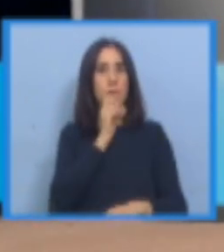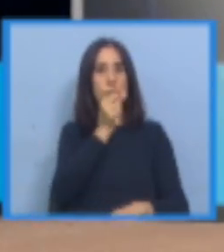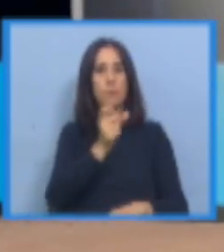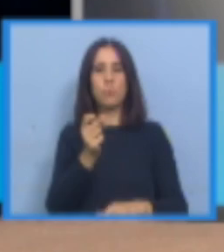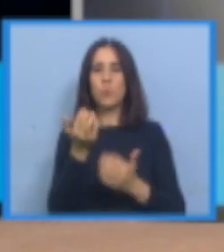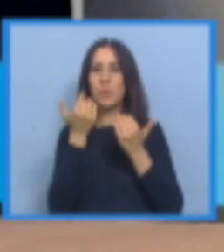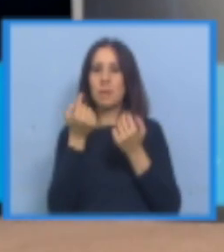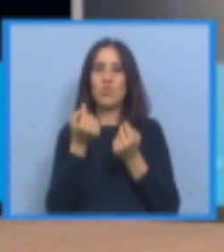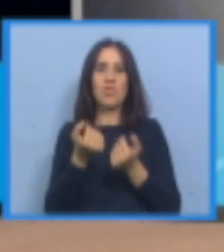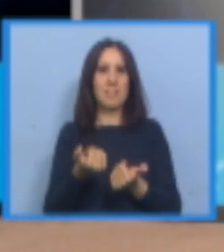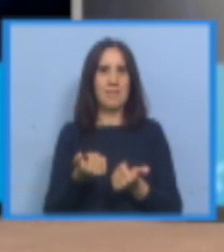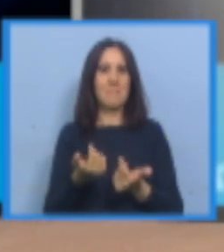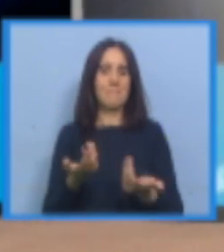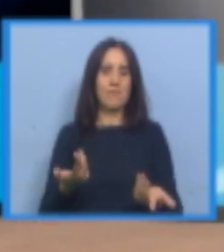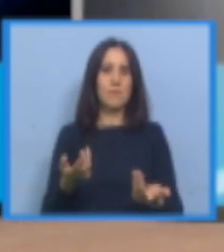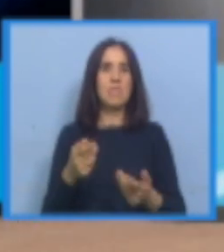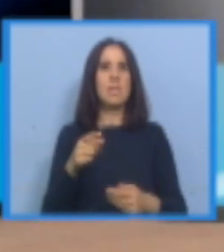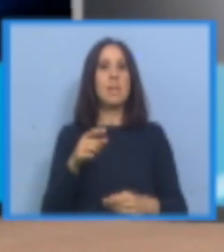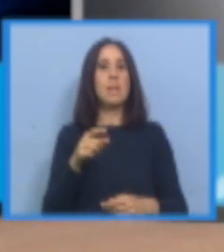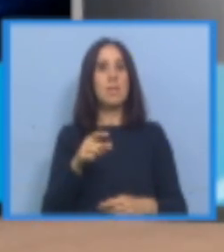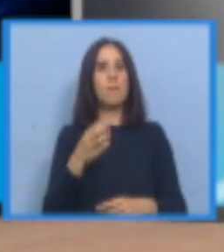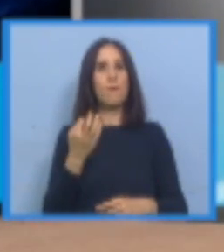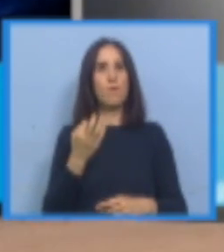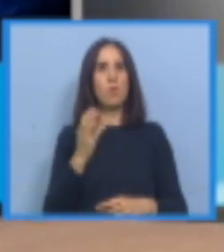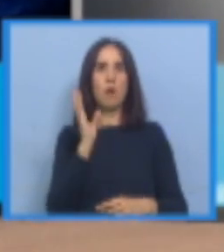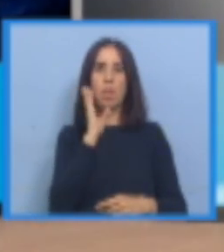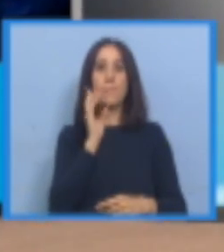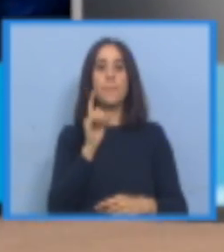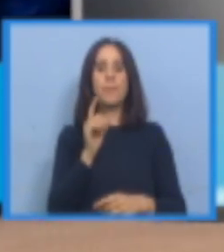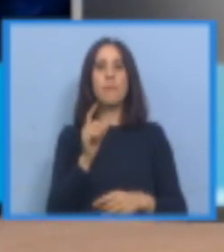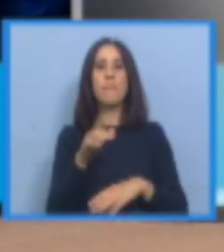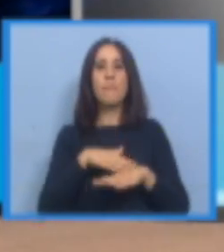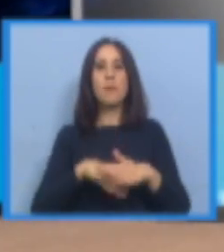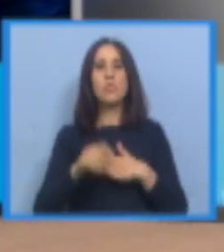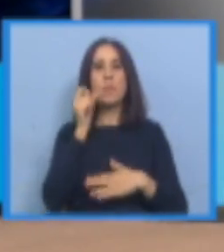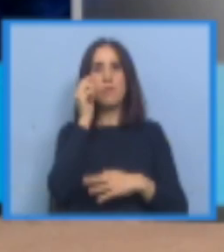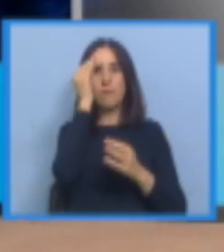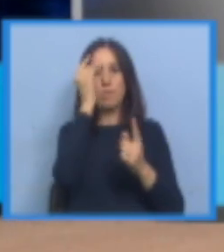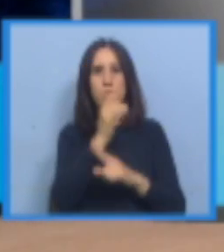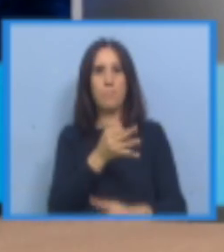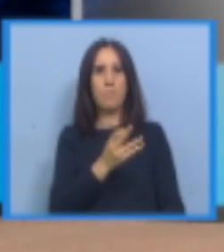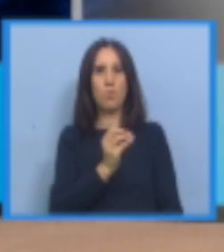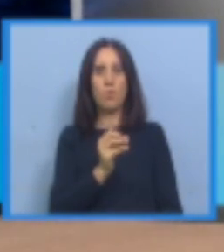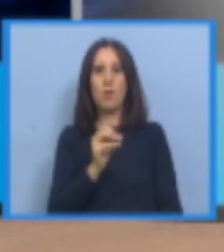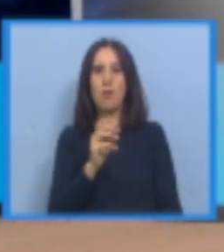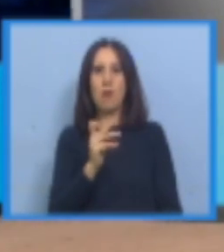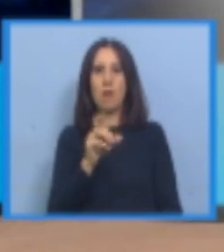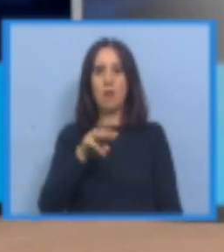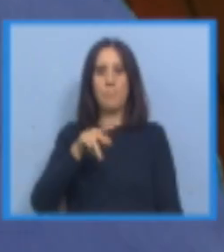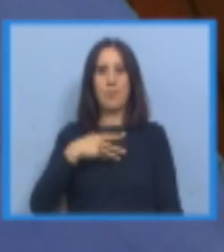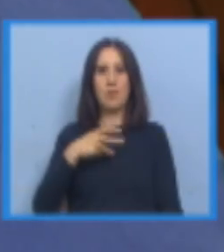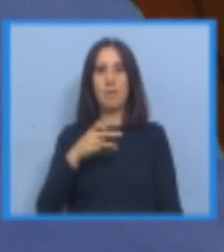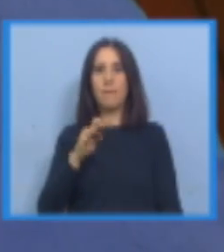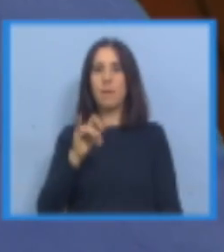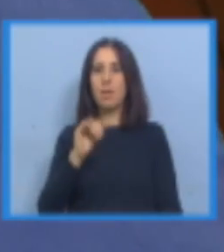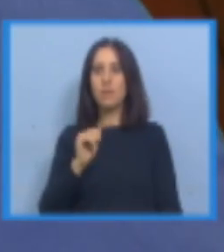são escassíssimas. Não é? Portanto, e tivemos aí que convocar, e quem fez isso foi o professor Paulo Almeida Fernandes, fez muito bem o convocar